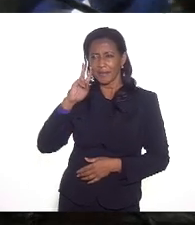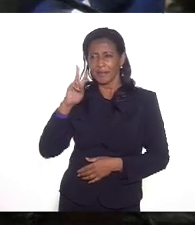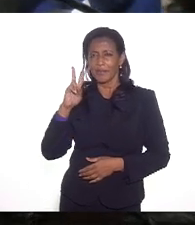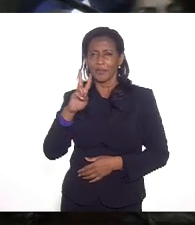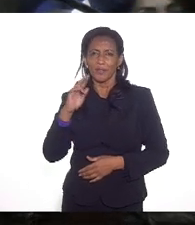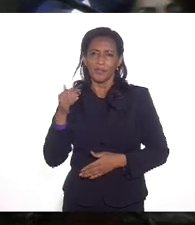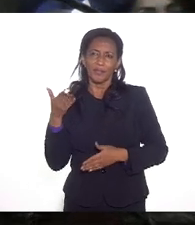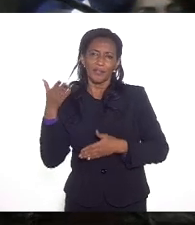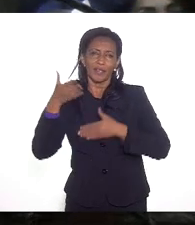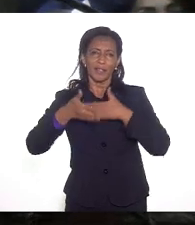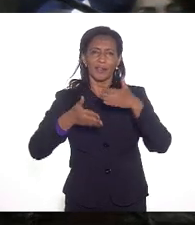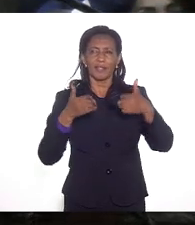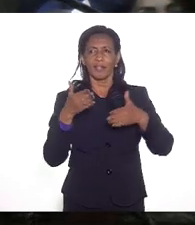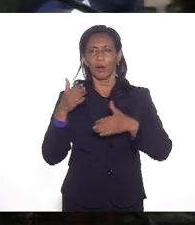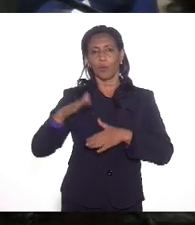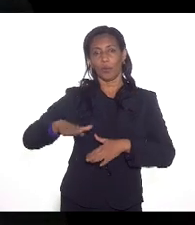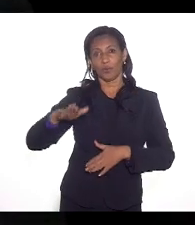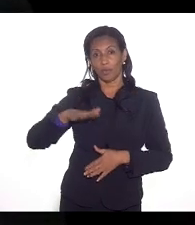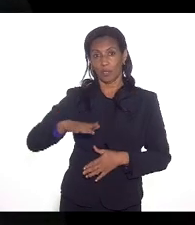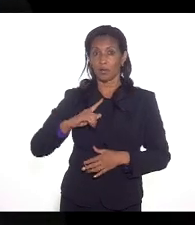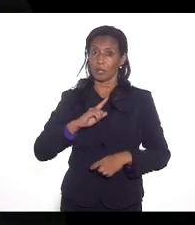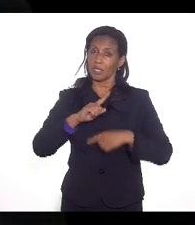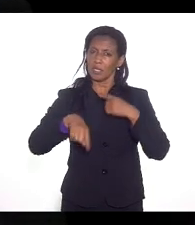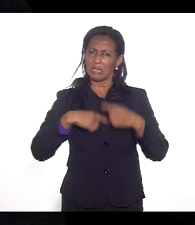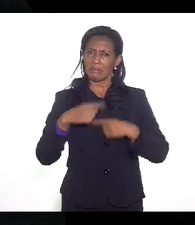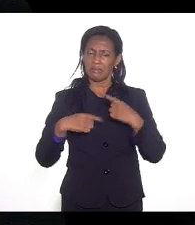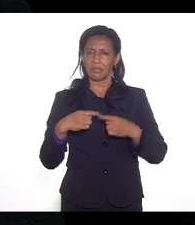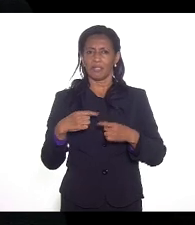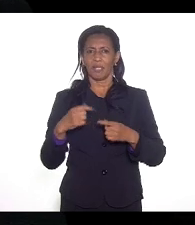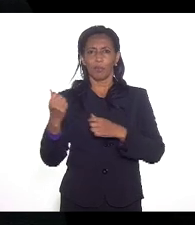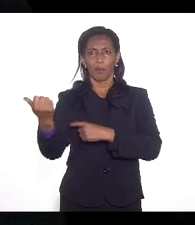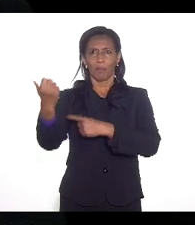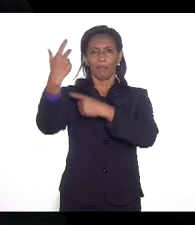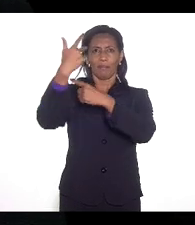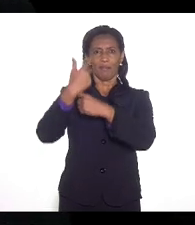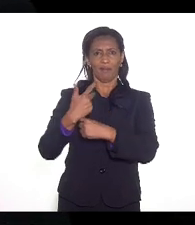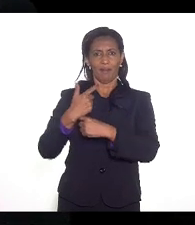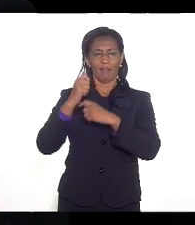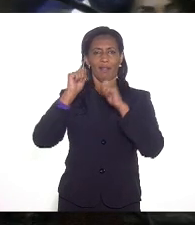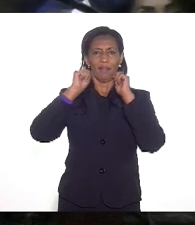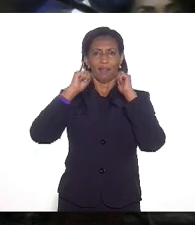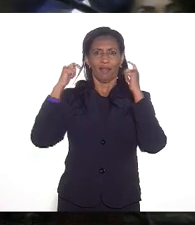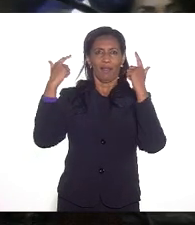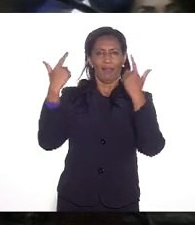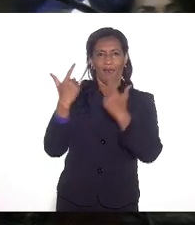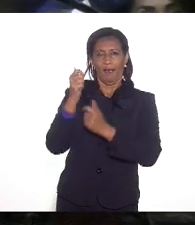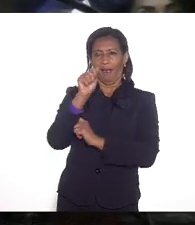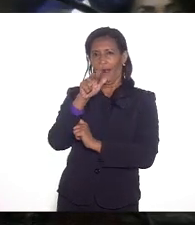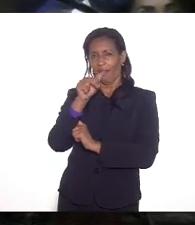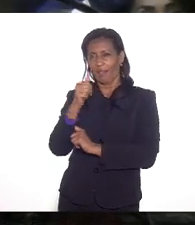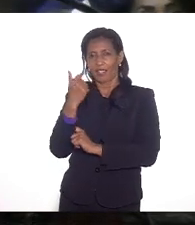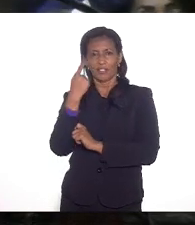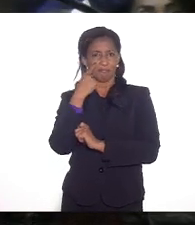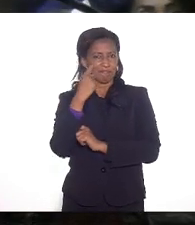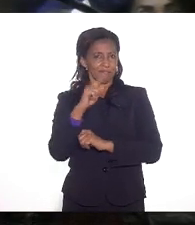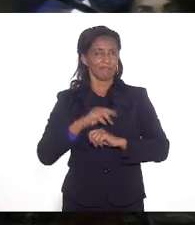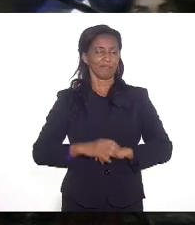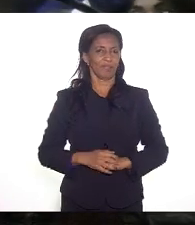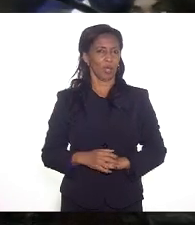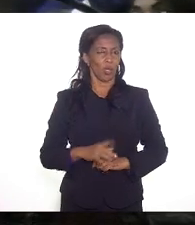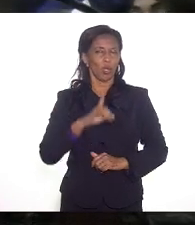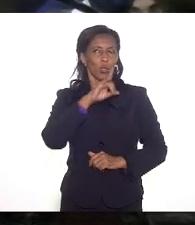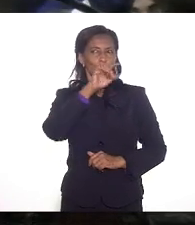algumas vezes como criança e após a criação da TV alerj eu falava um dia se Deus me